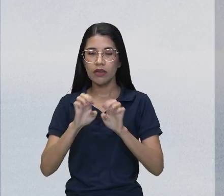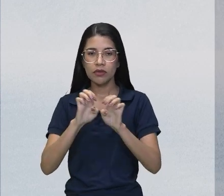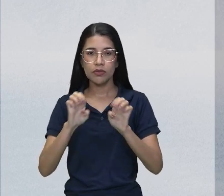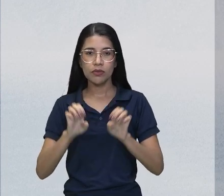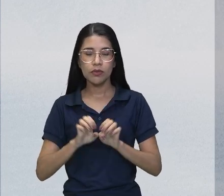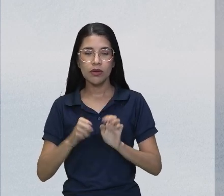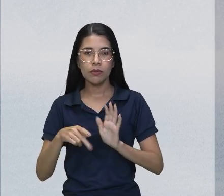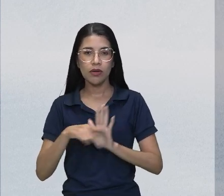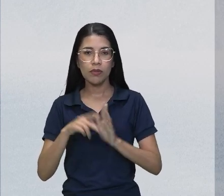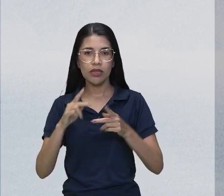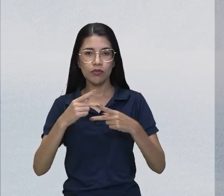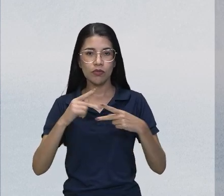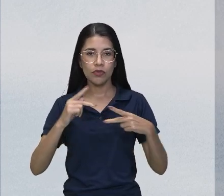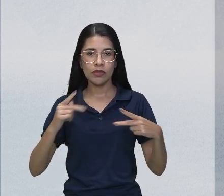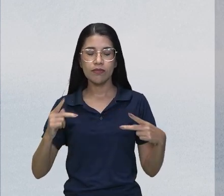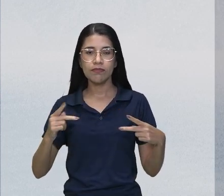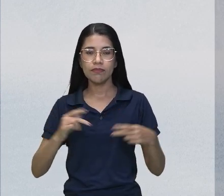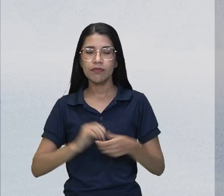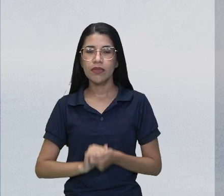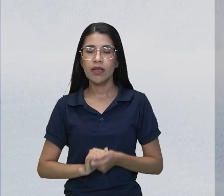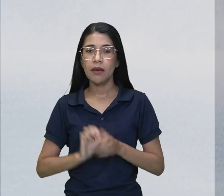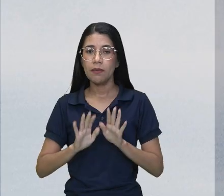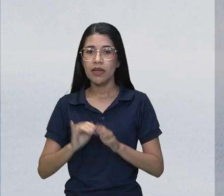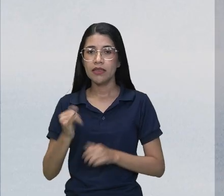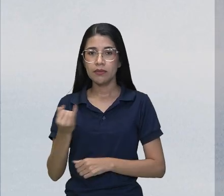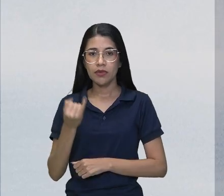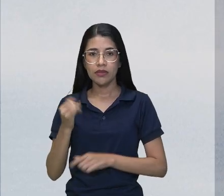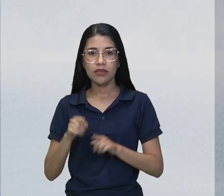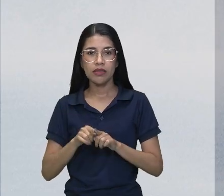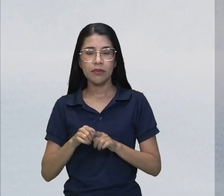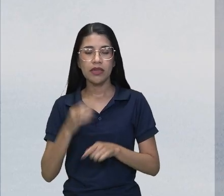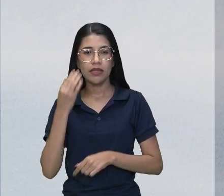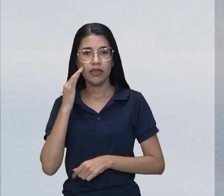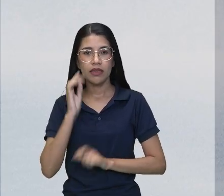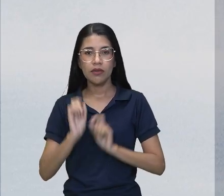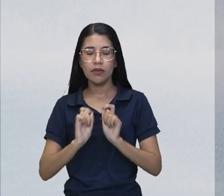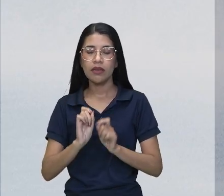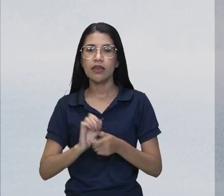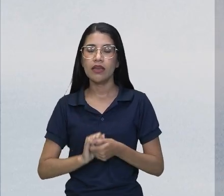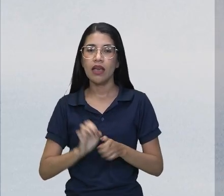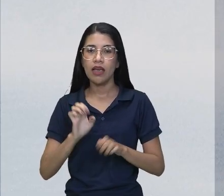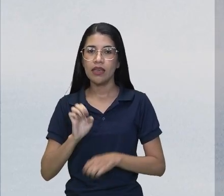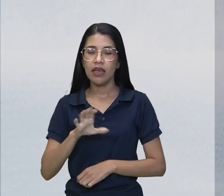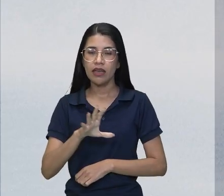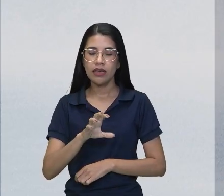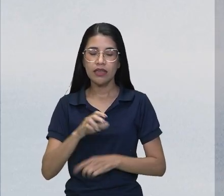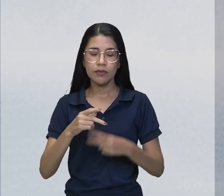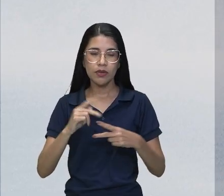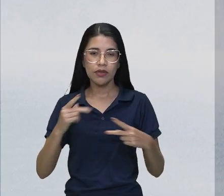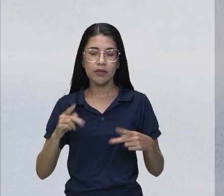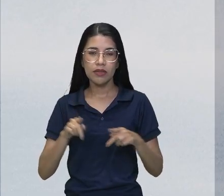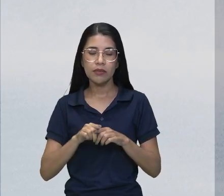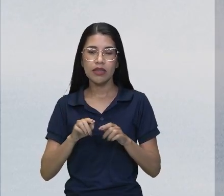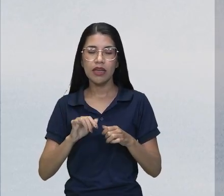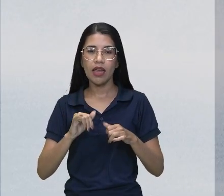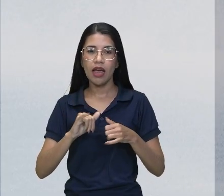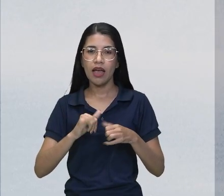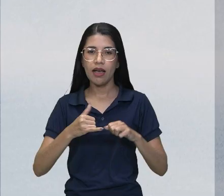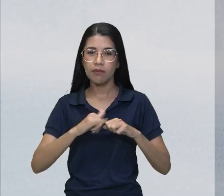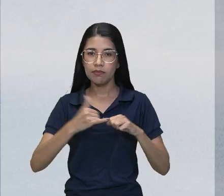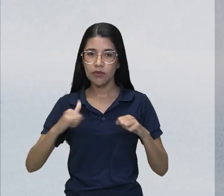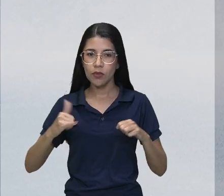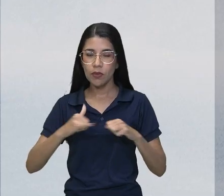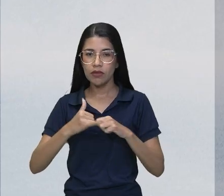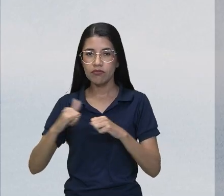das proteínas. Mas é importante entender que a estrutura das proteínas, elas são a junção de aminoácidos, tá? Ou